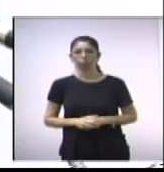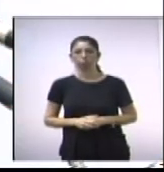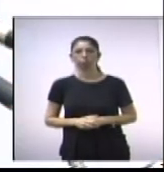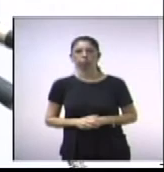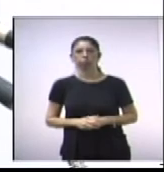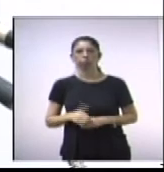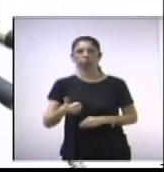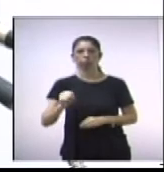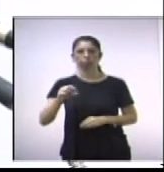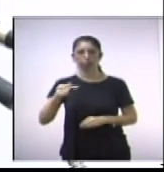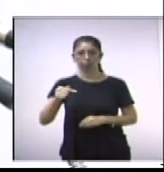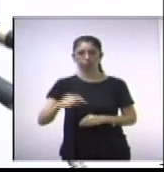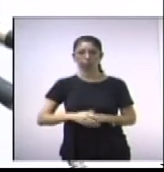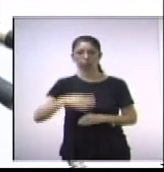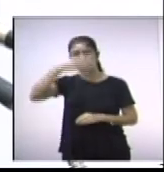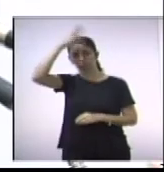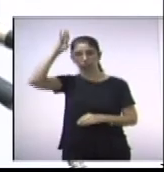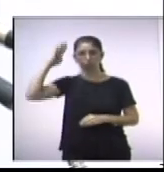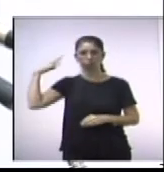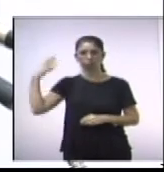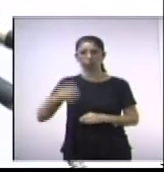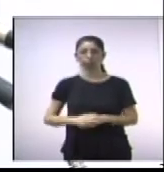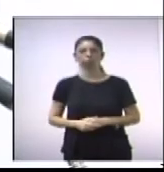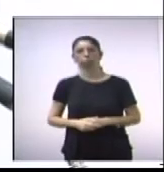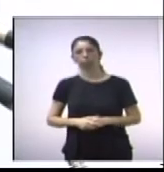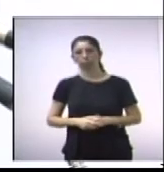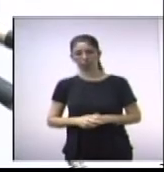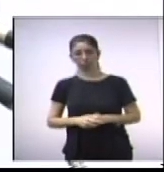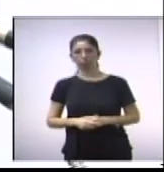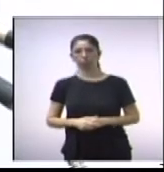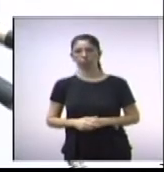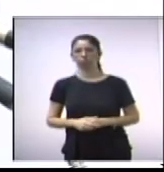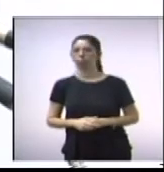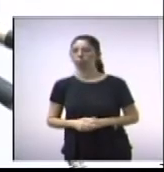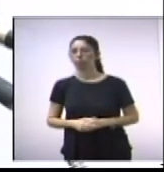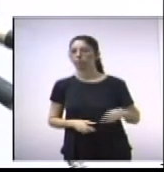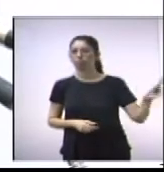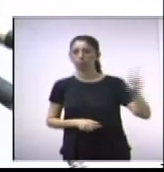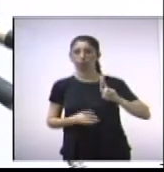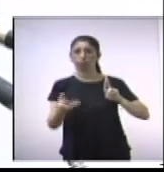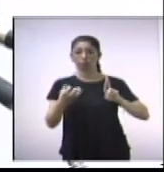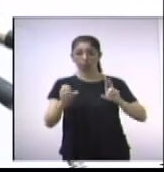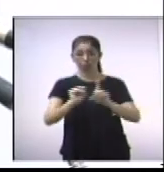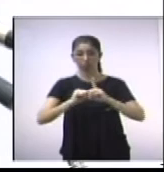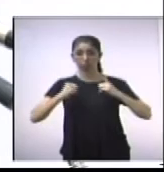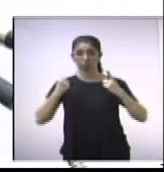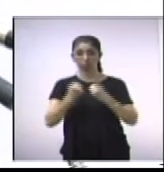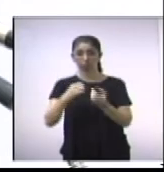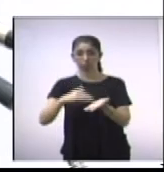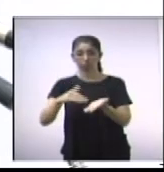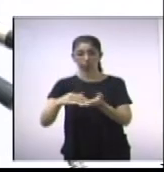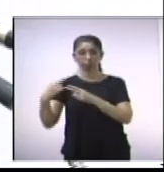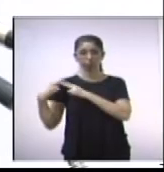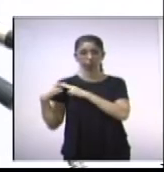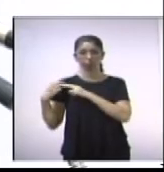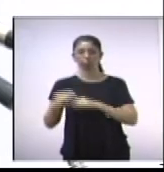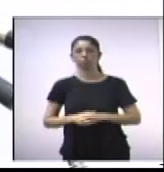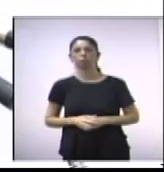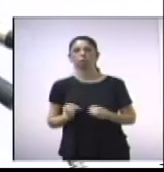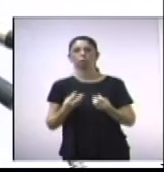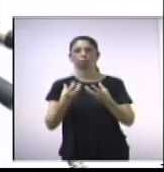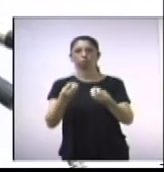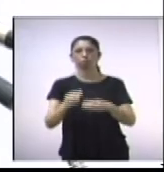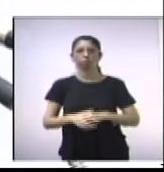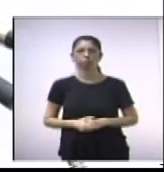Número 187, da vereadora Ângela Duarte, que requer ao executivo, através da Secretaria de Promoção e Desenvolvimento Social, informações quanto a